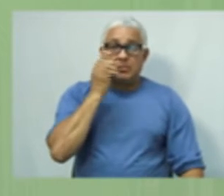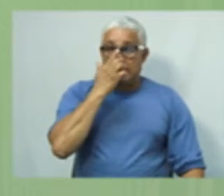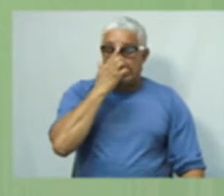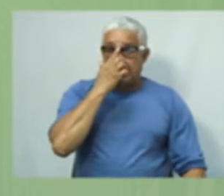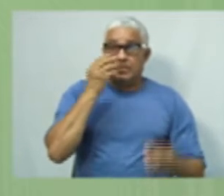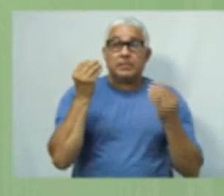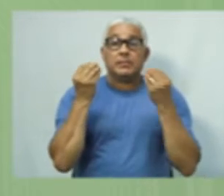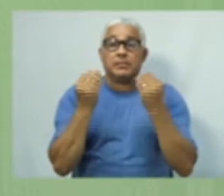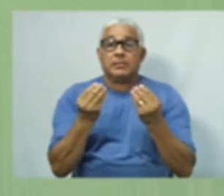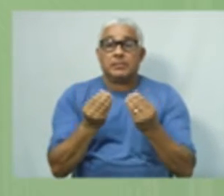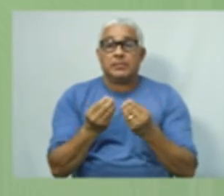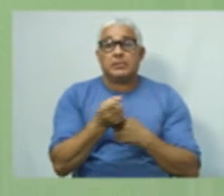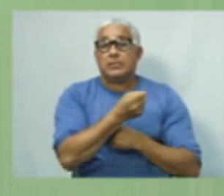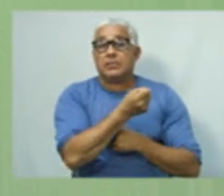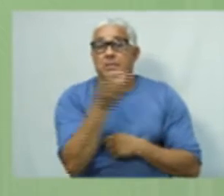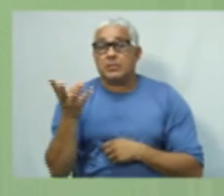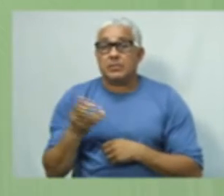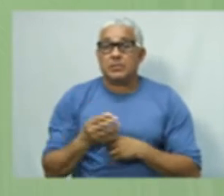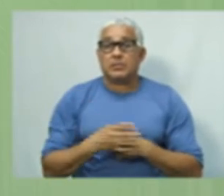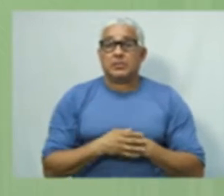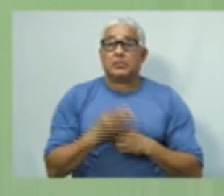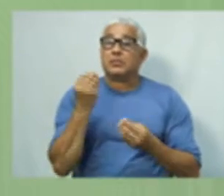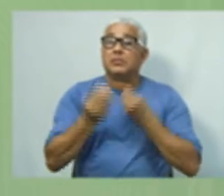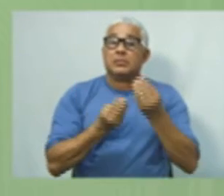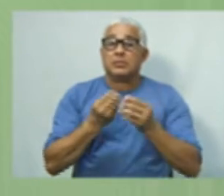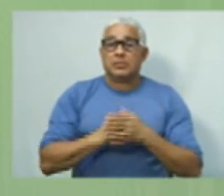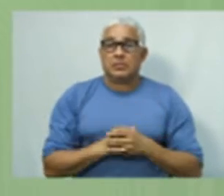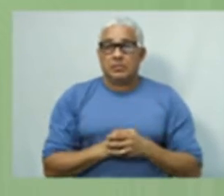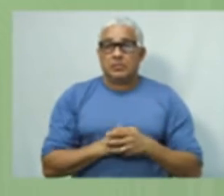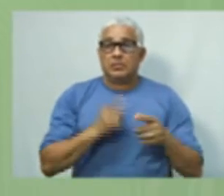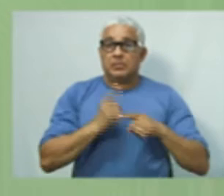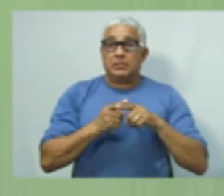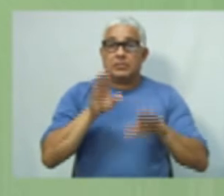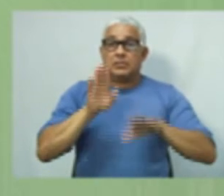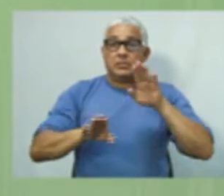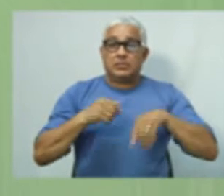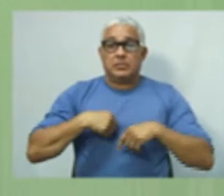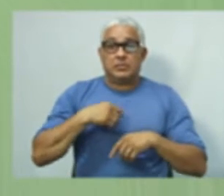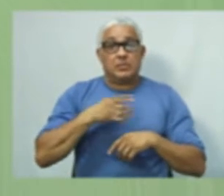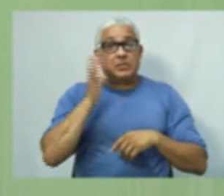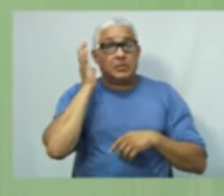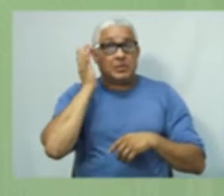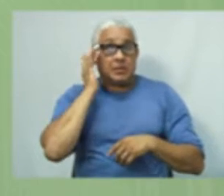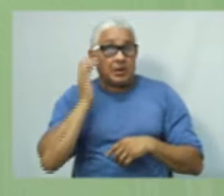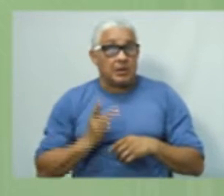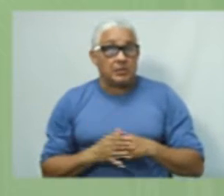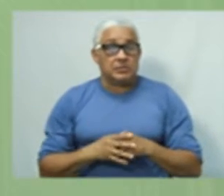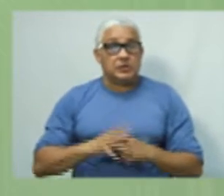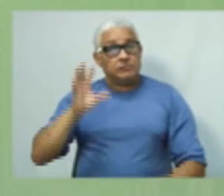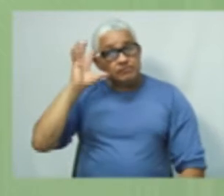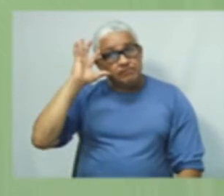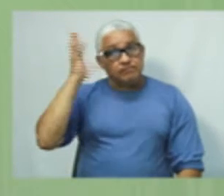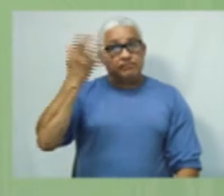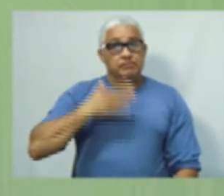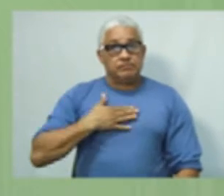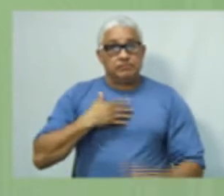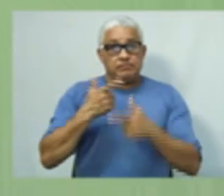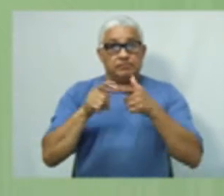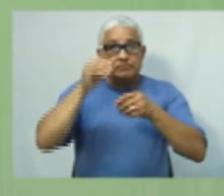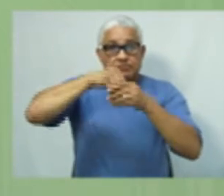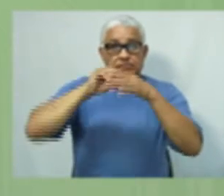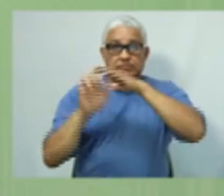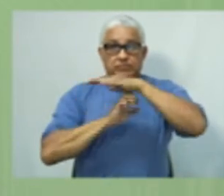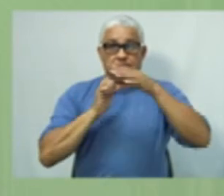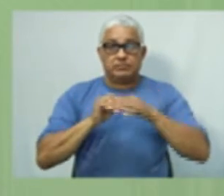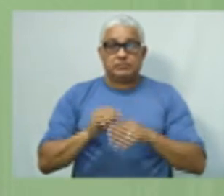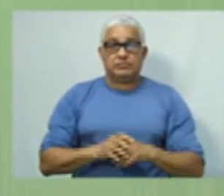quê, quanto e como. Porque muitas vezes eu acho que eu vou resolver o meu problema da minha empresa e